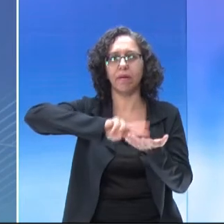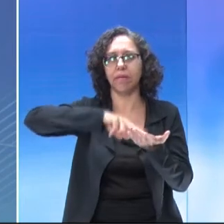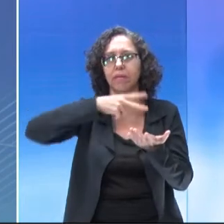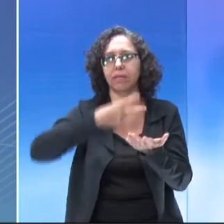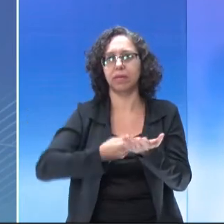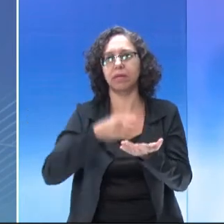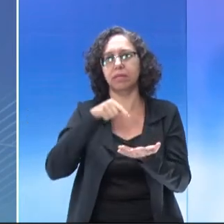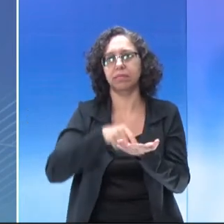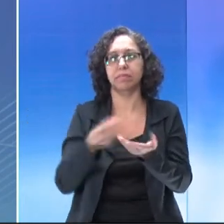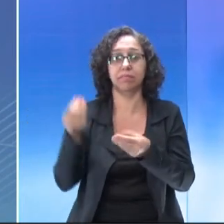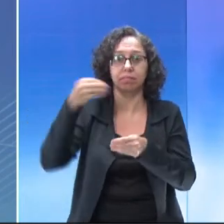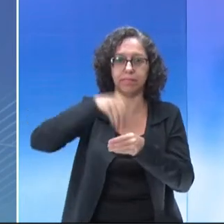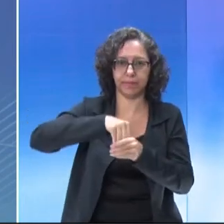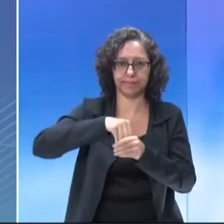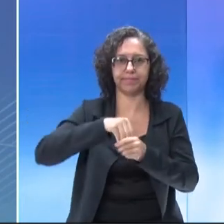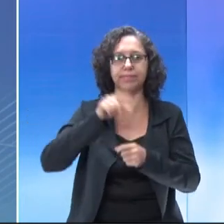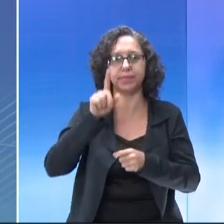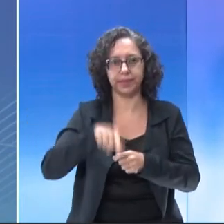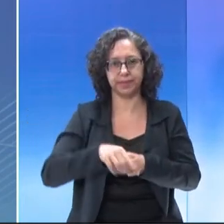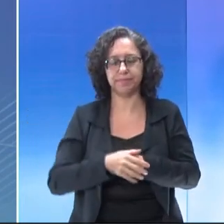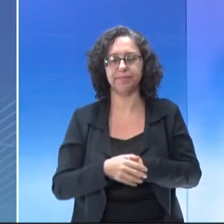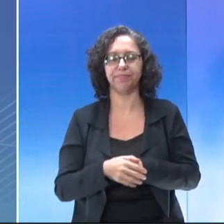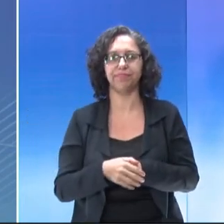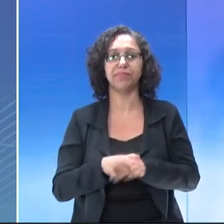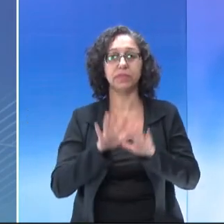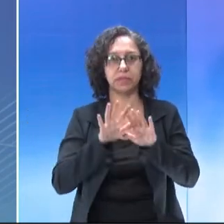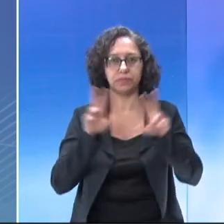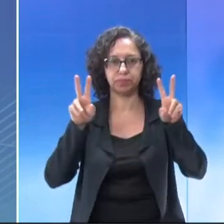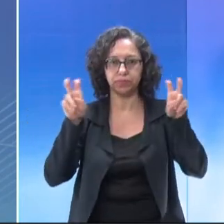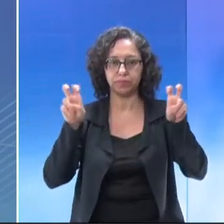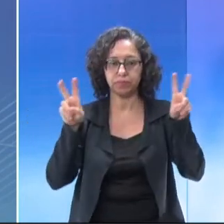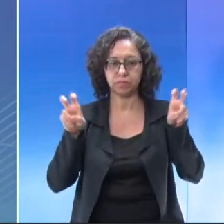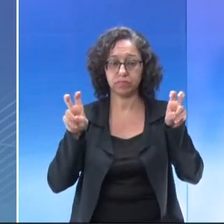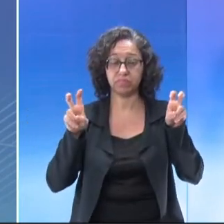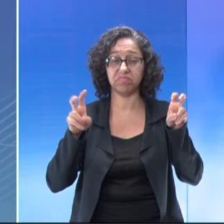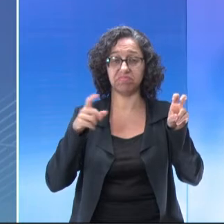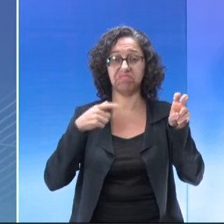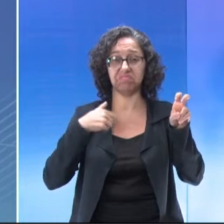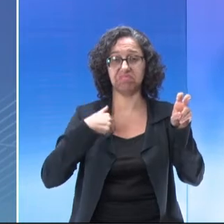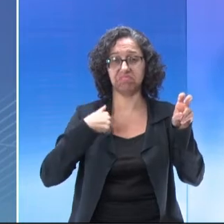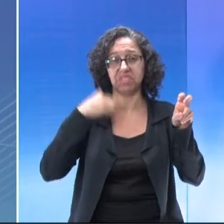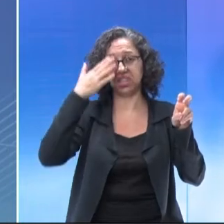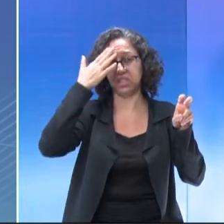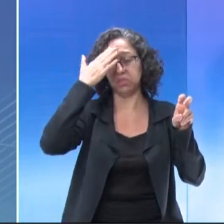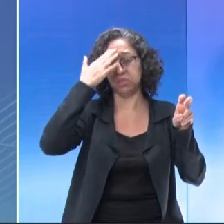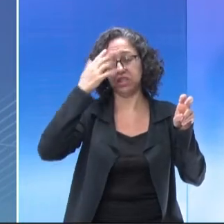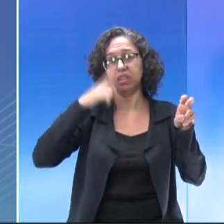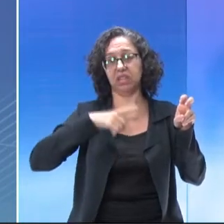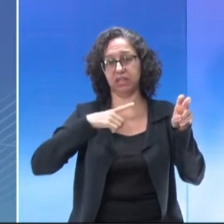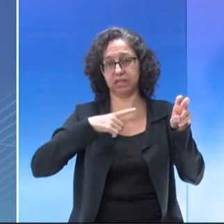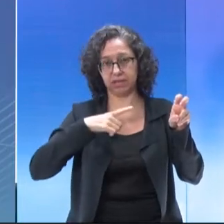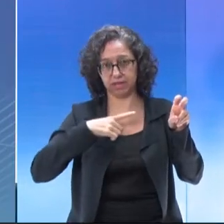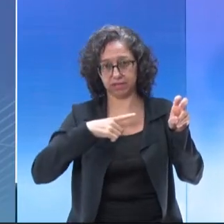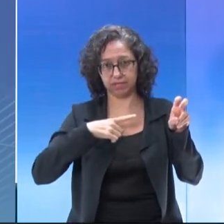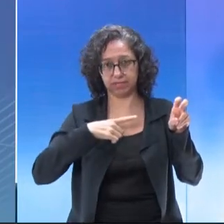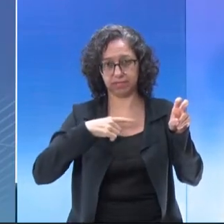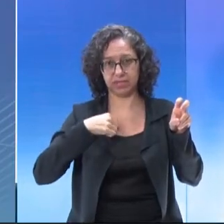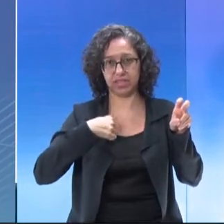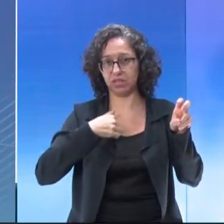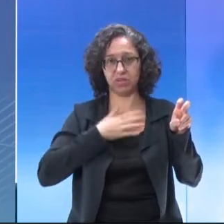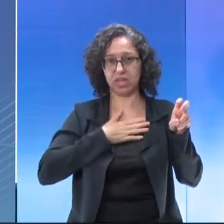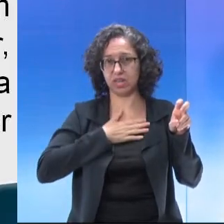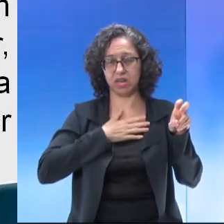aí, não creio em bruxa ainda que exista. Eu sei que existe, mas eu não creio, né? Então, isso foi um dos personagens,